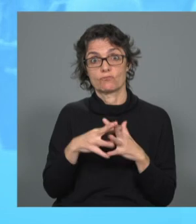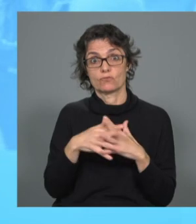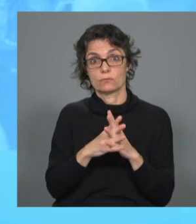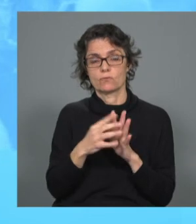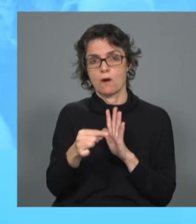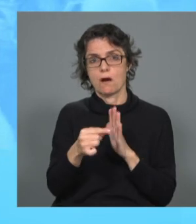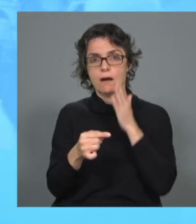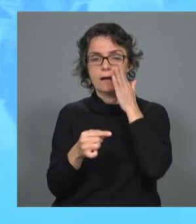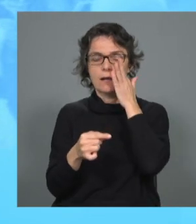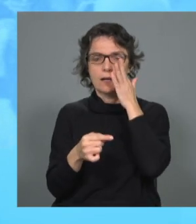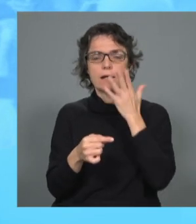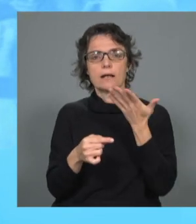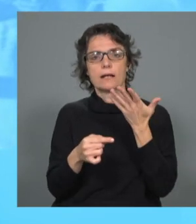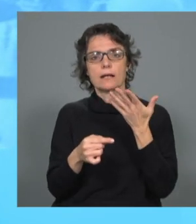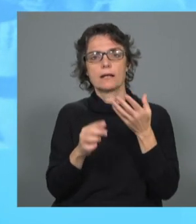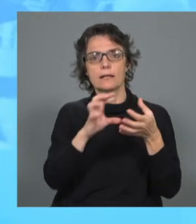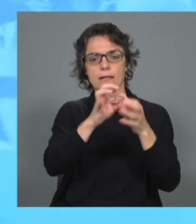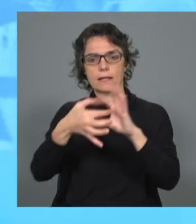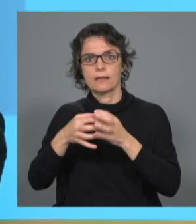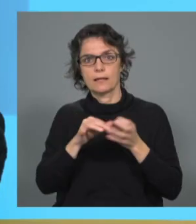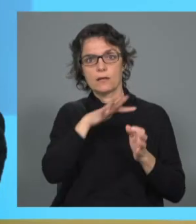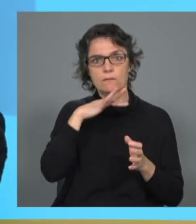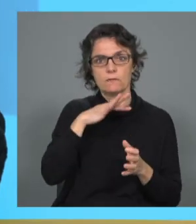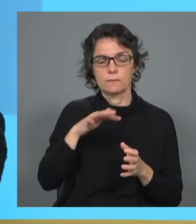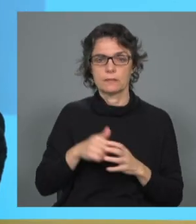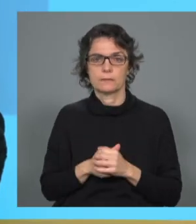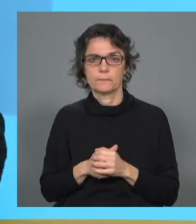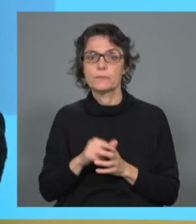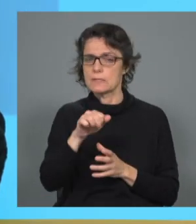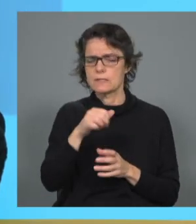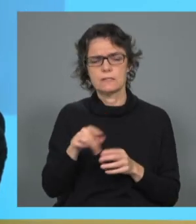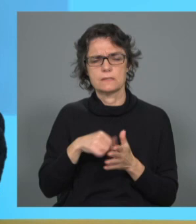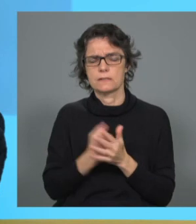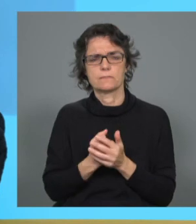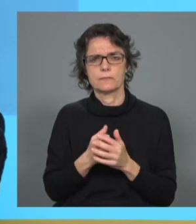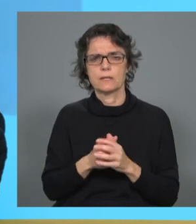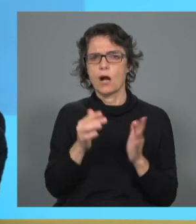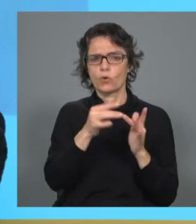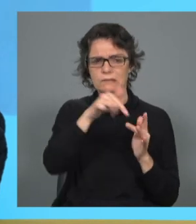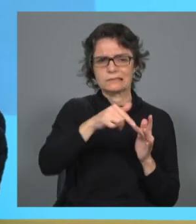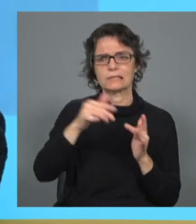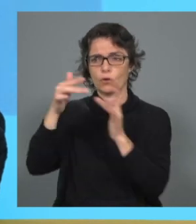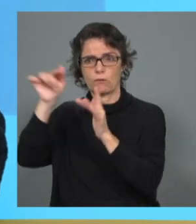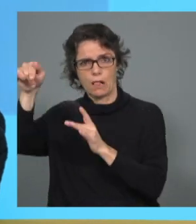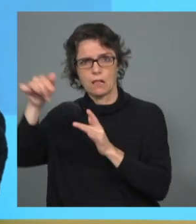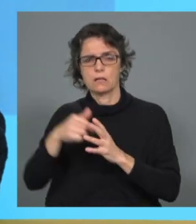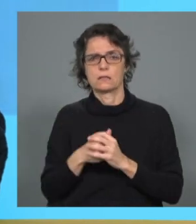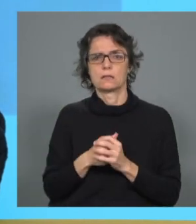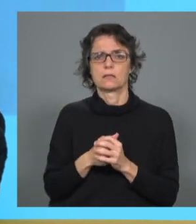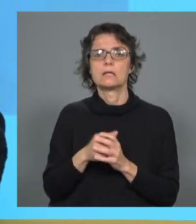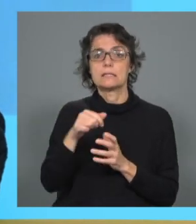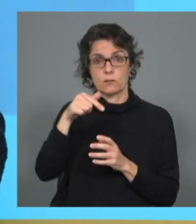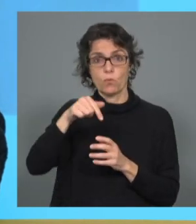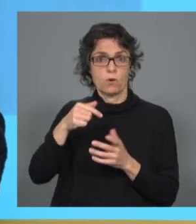com referências às famílias que vão buscar? Sim. Ainda hoje estava, aqui antes de começarmos, estava a ver a